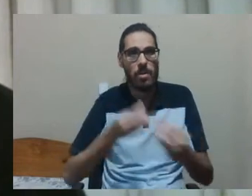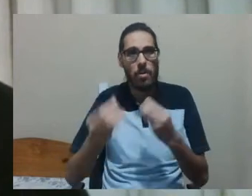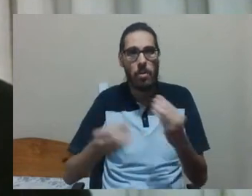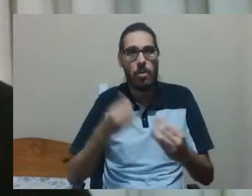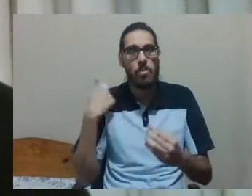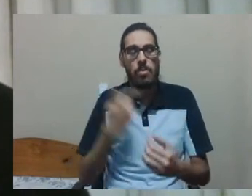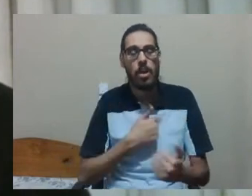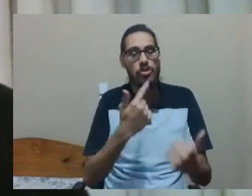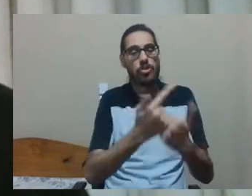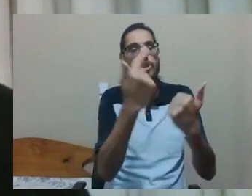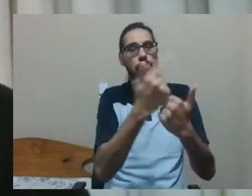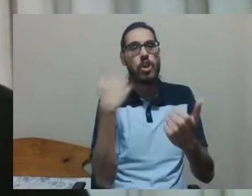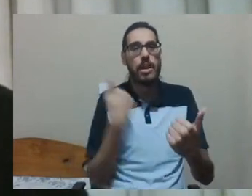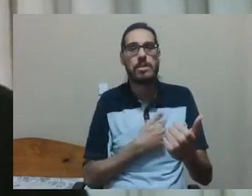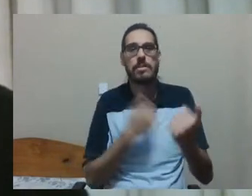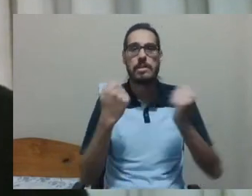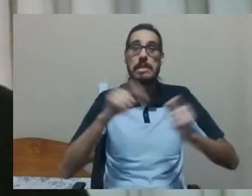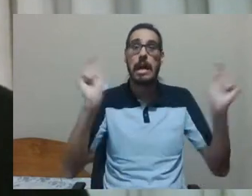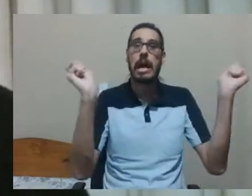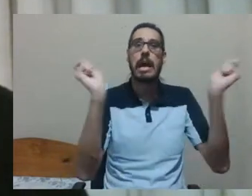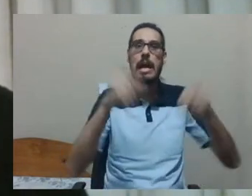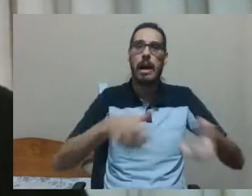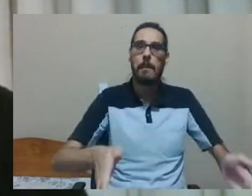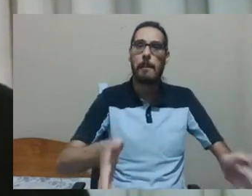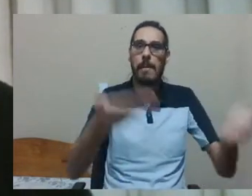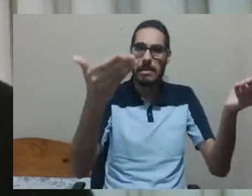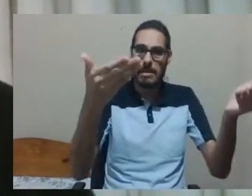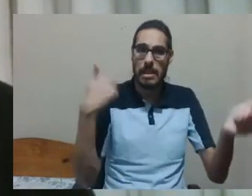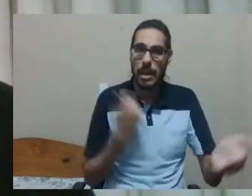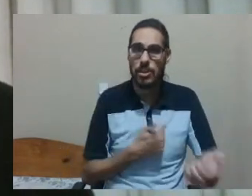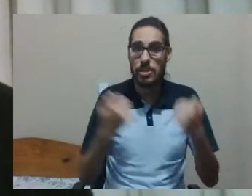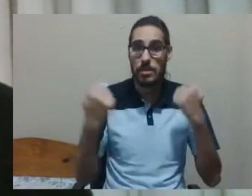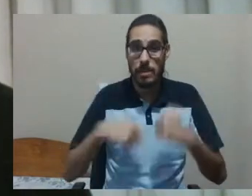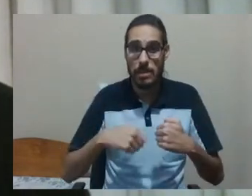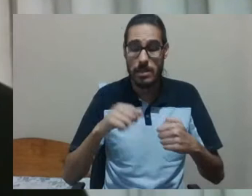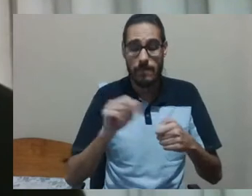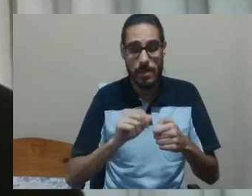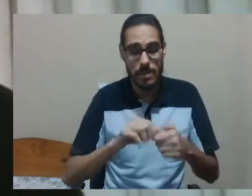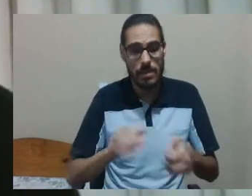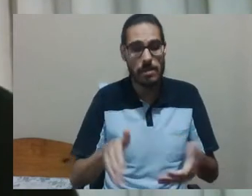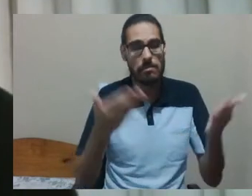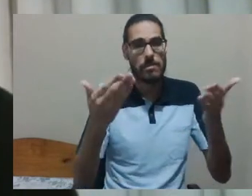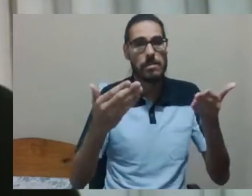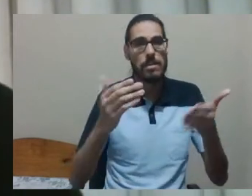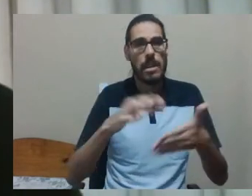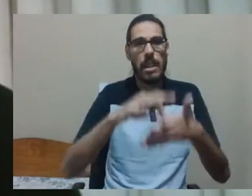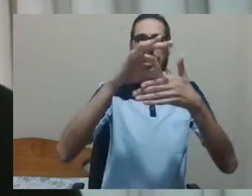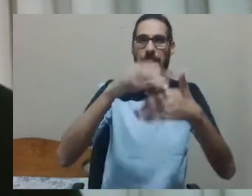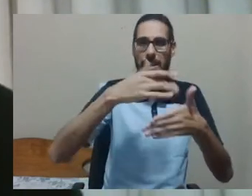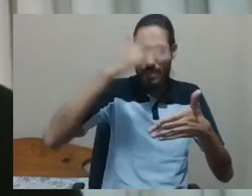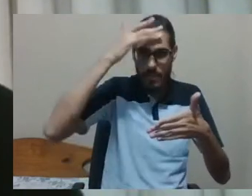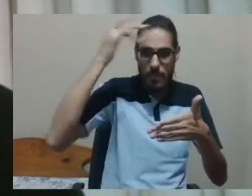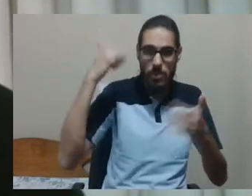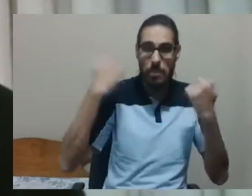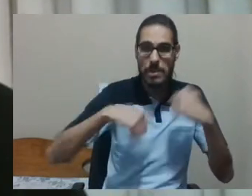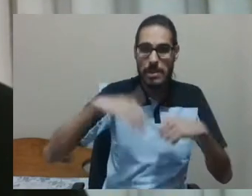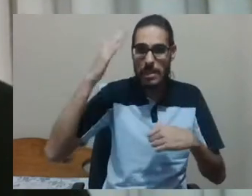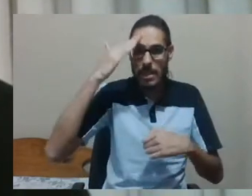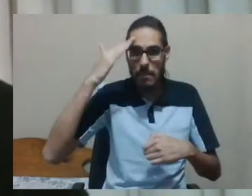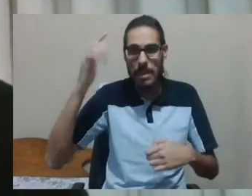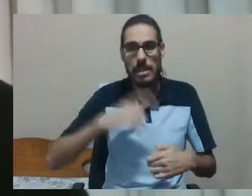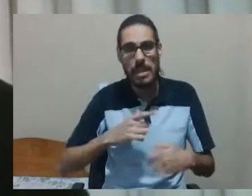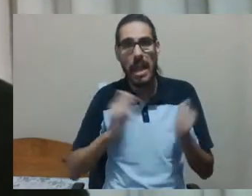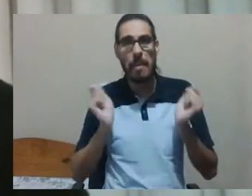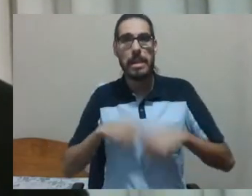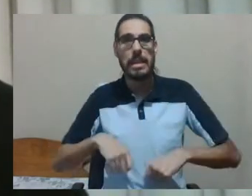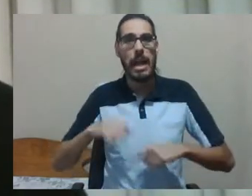gestores. Nós temos que fazer um processo de capacitação para liderança, as pessoas têm que ter habilidades sociais para